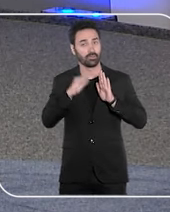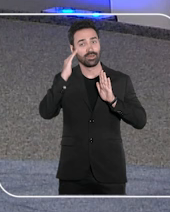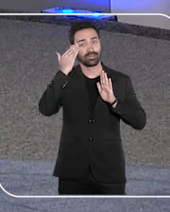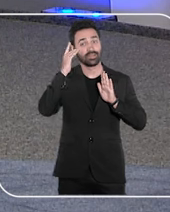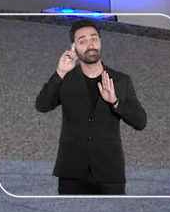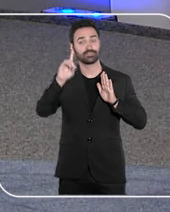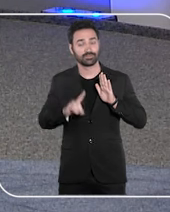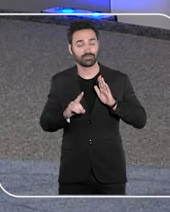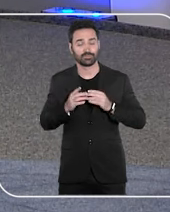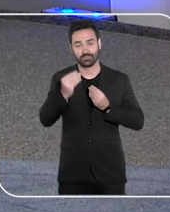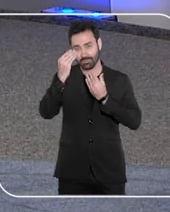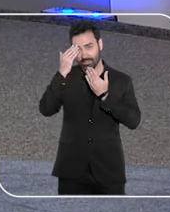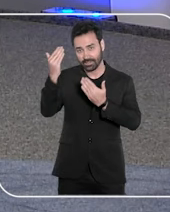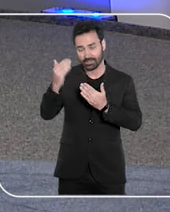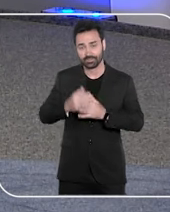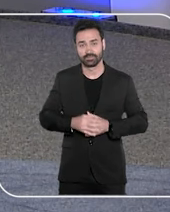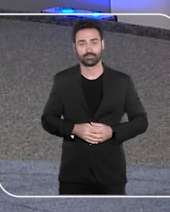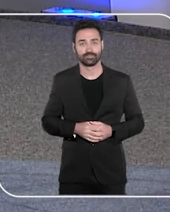Muito obrigado.